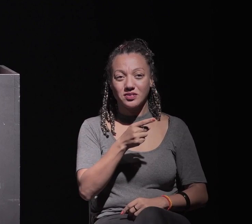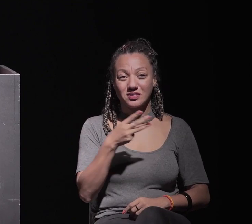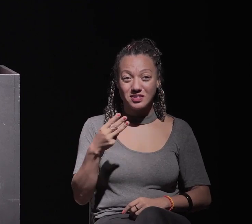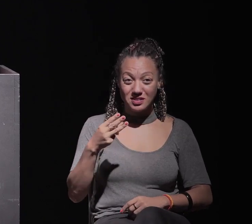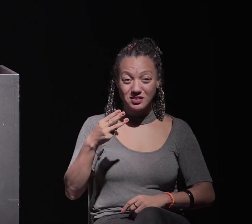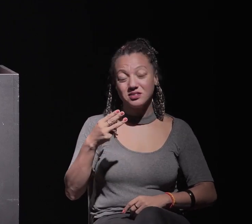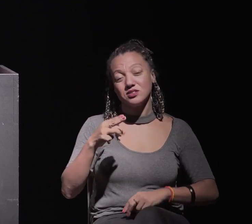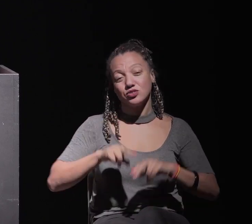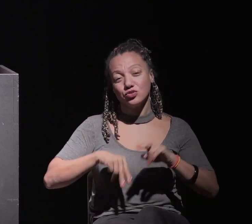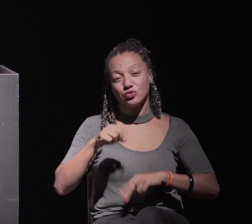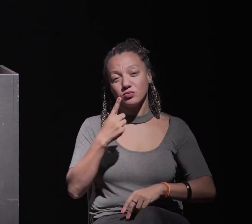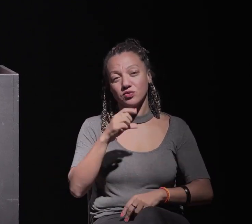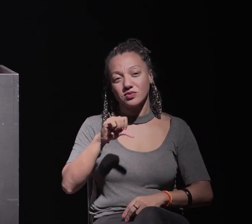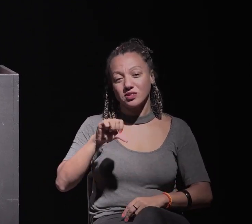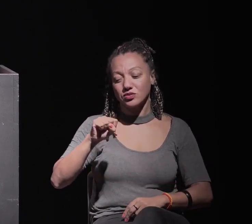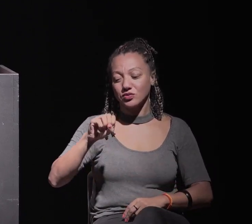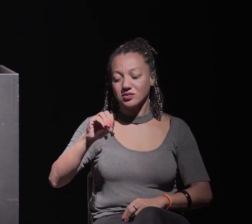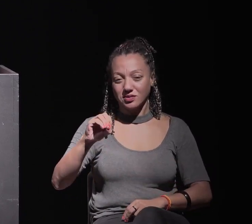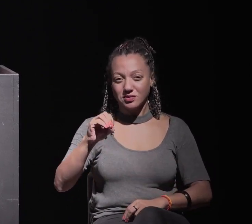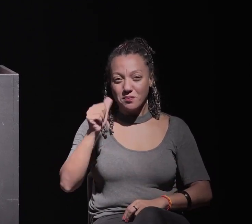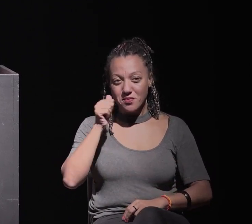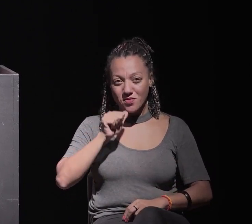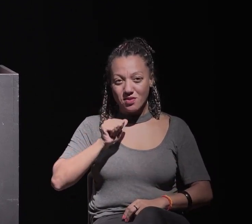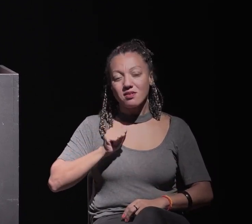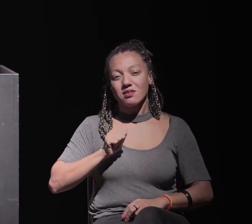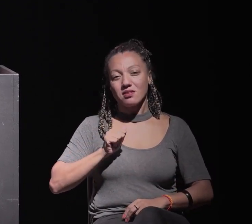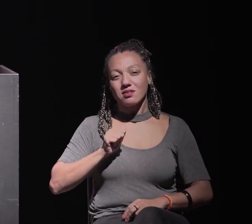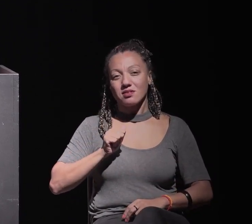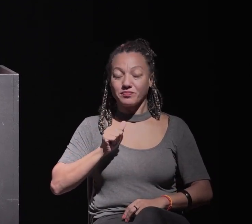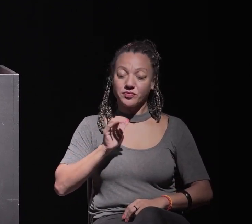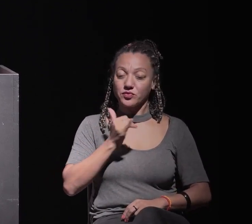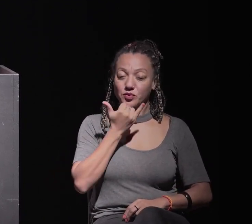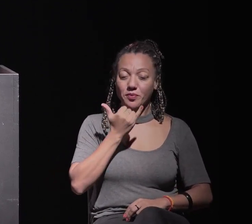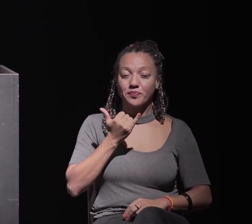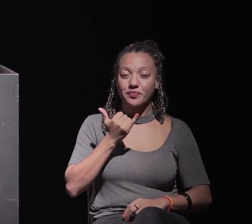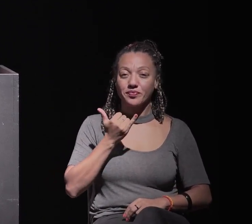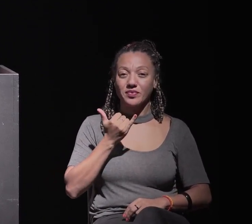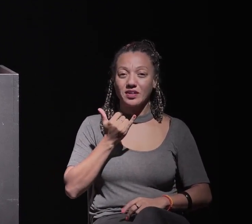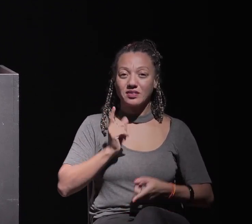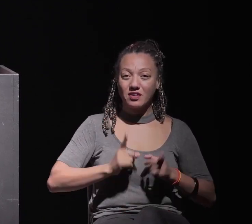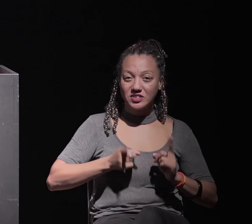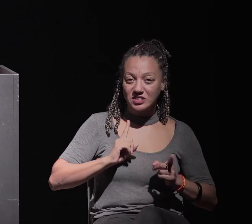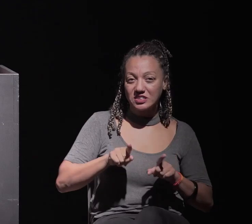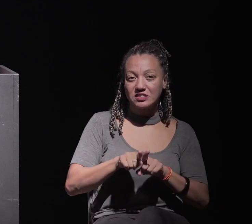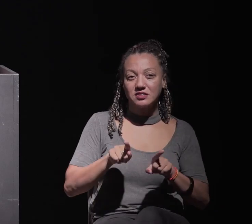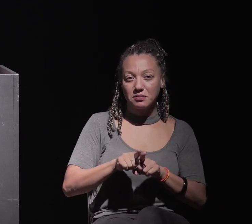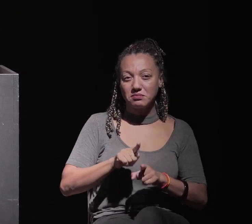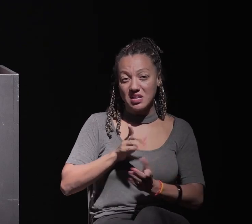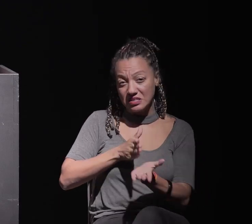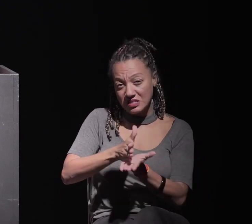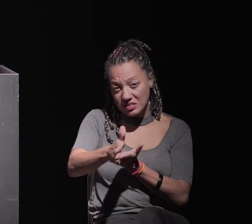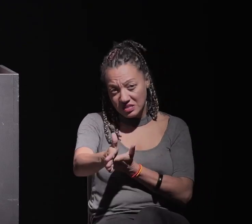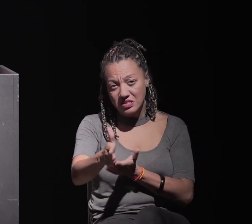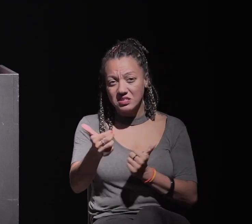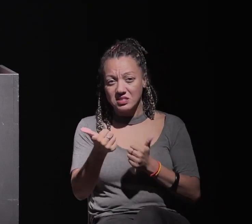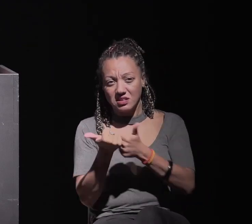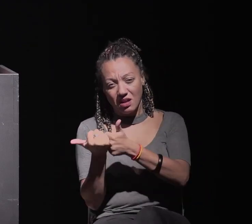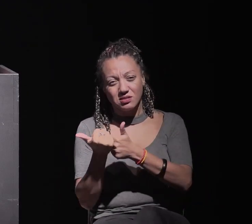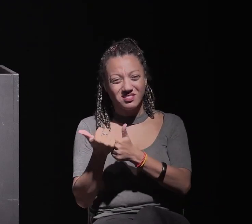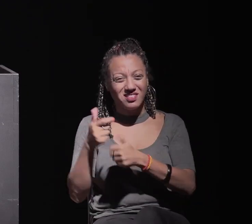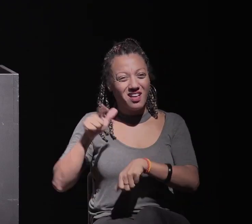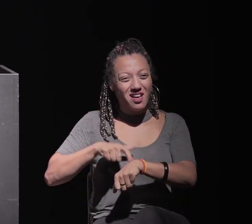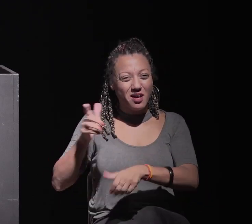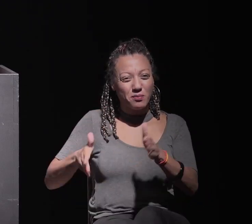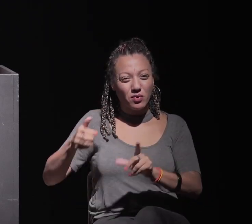1980, as travestis vão às ruas para poder... As travestis e cis-aliados e o movimento homossexual da